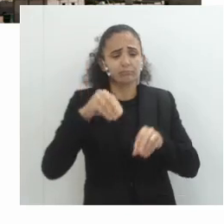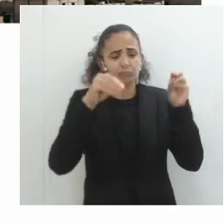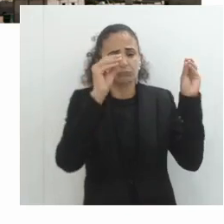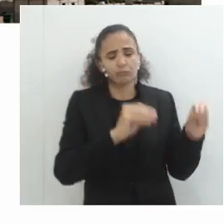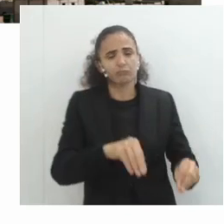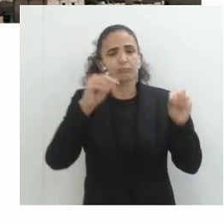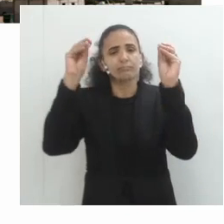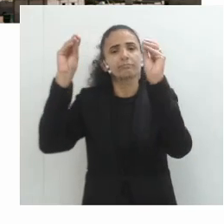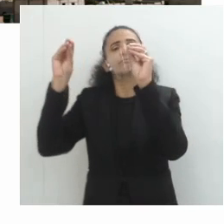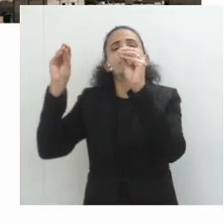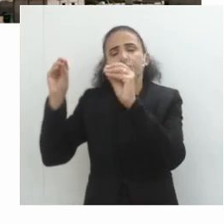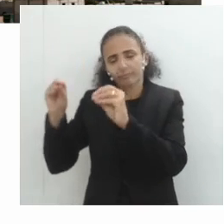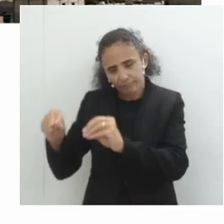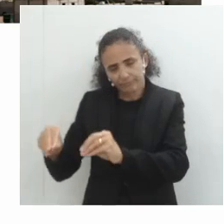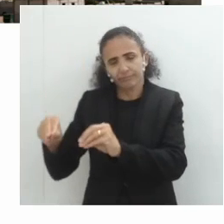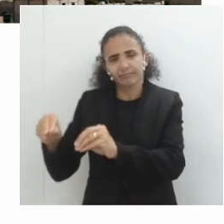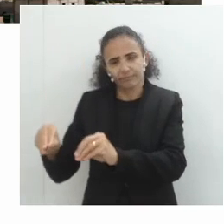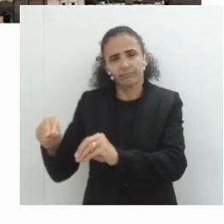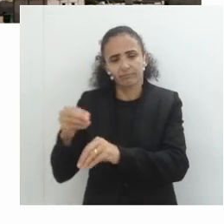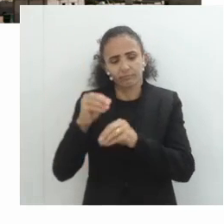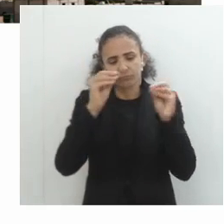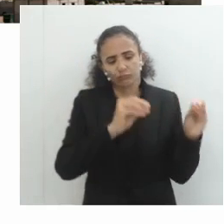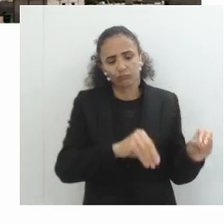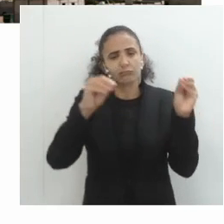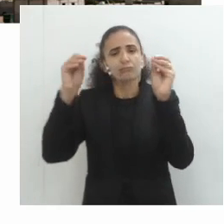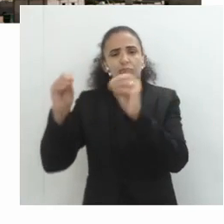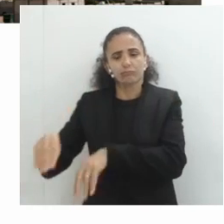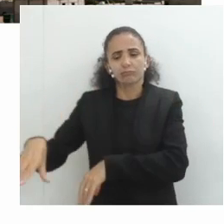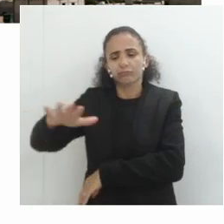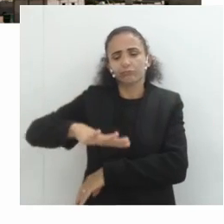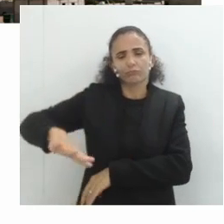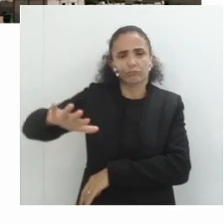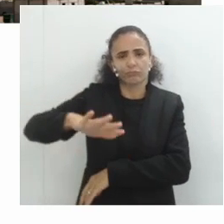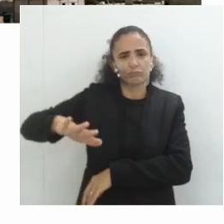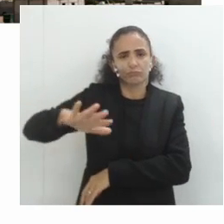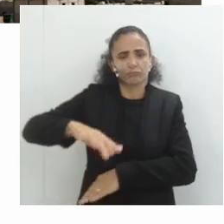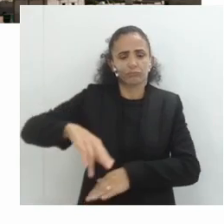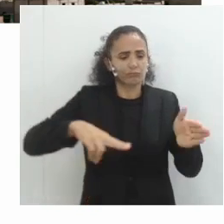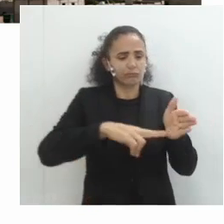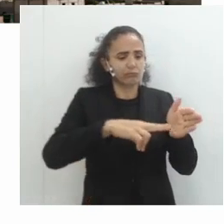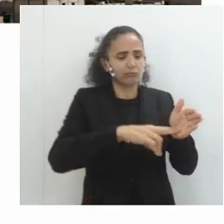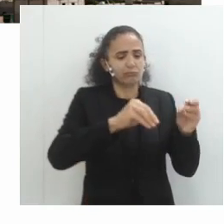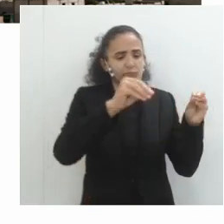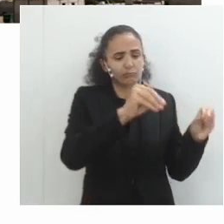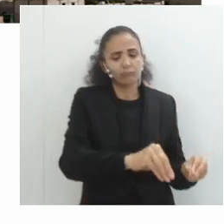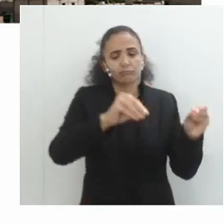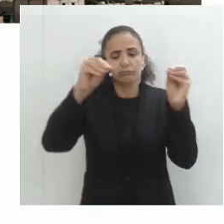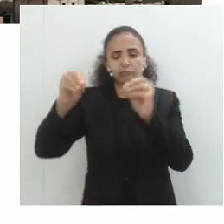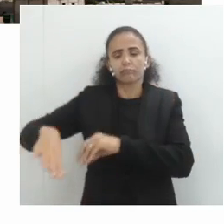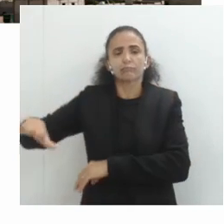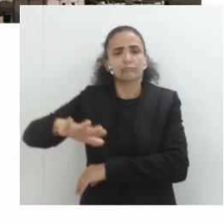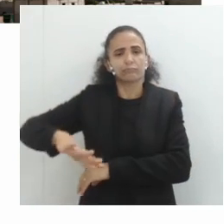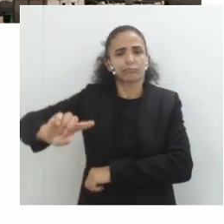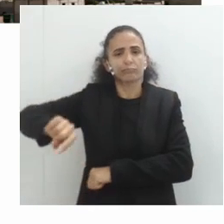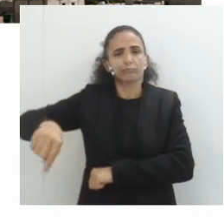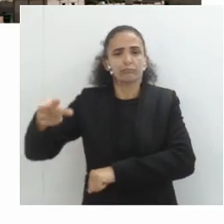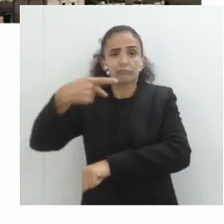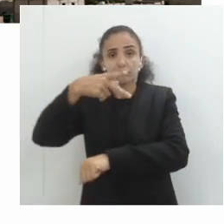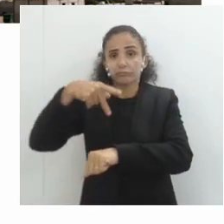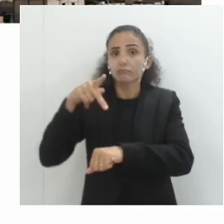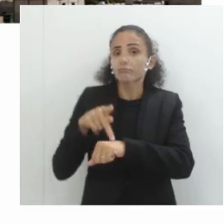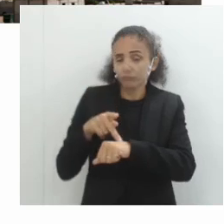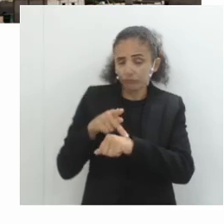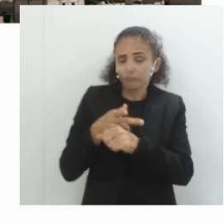seu território e adentrarem em outros territórios como refugiados, tá, gente? E aí,